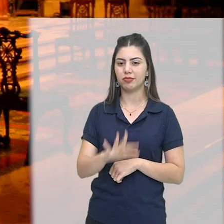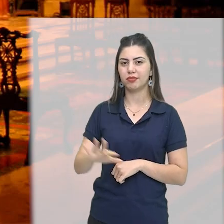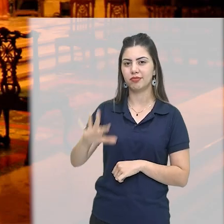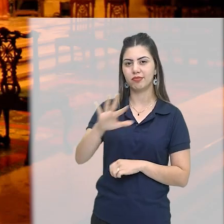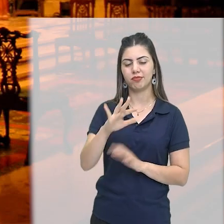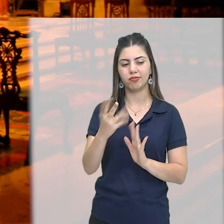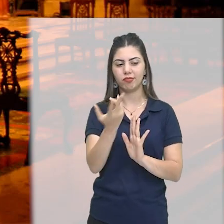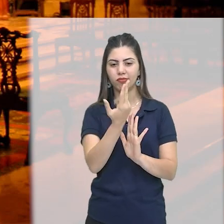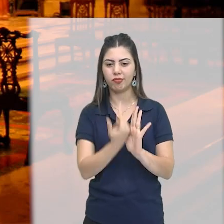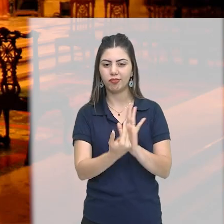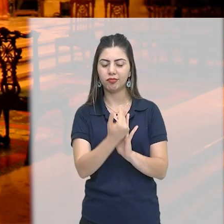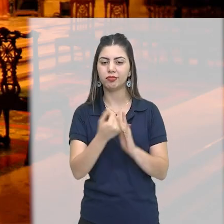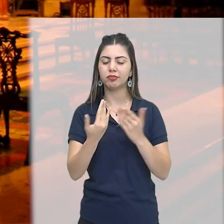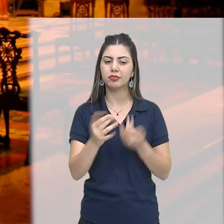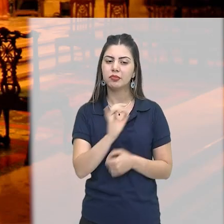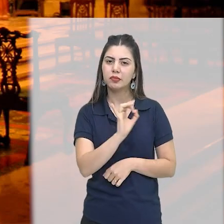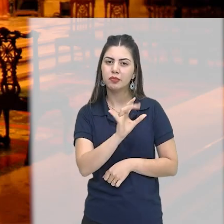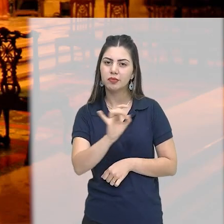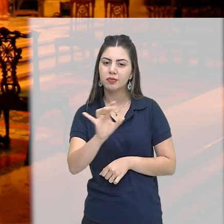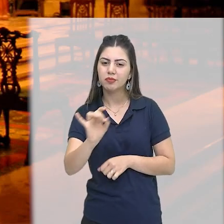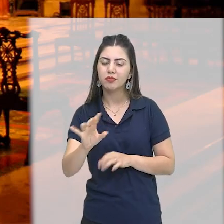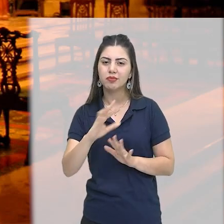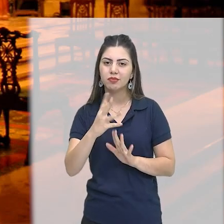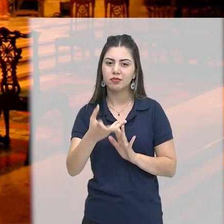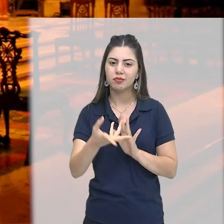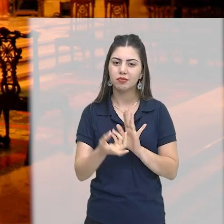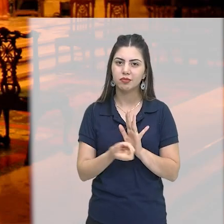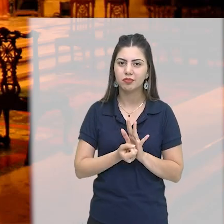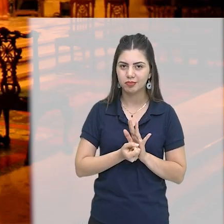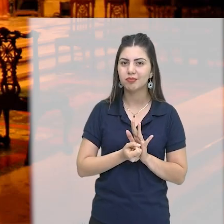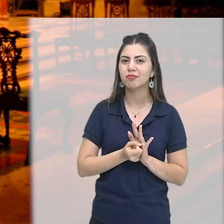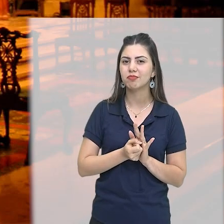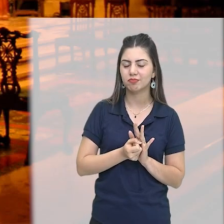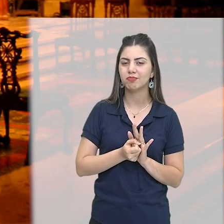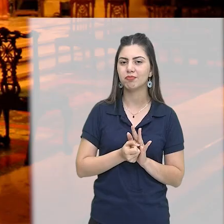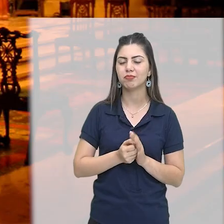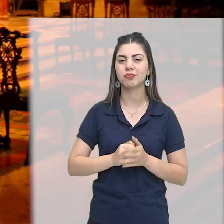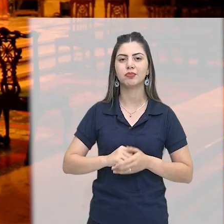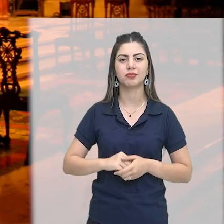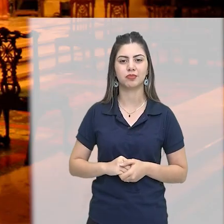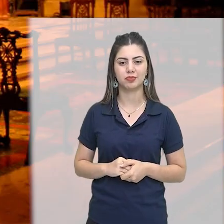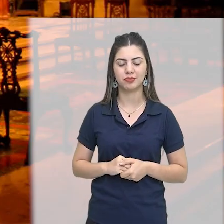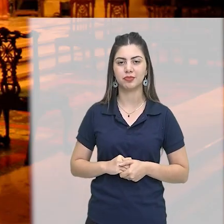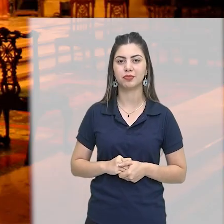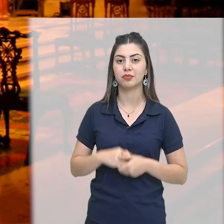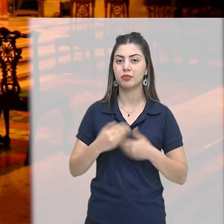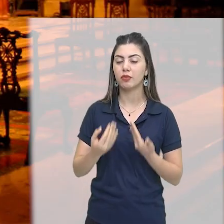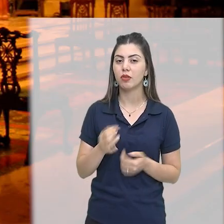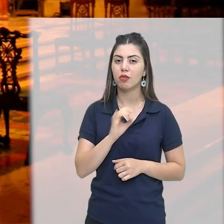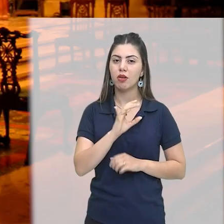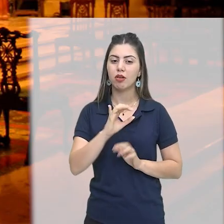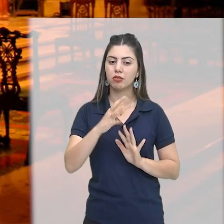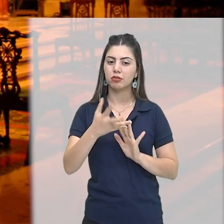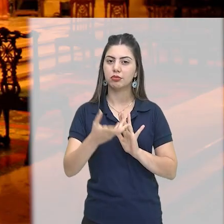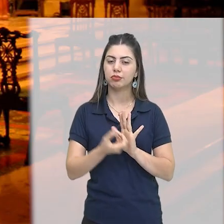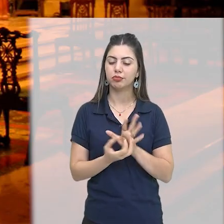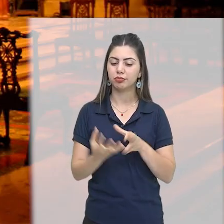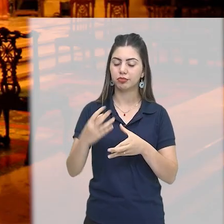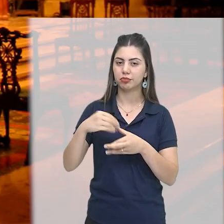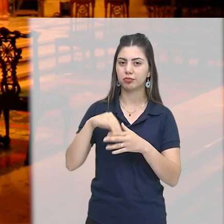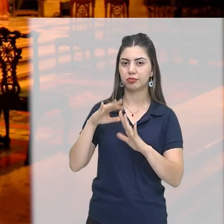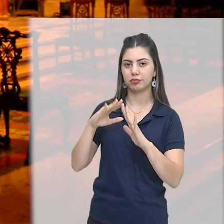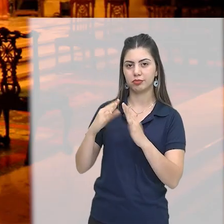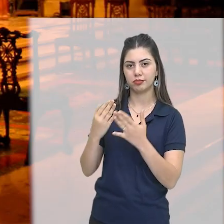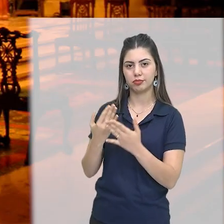imagens, e cada símbolo, cada lugar, cada elemento que tem nessa igreja, além de